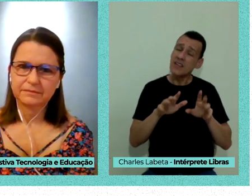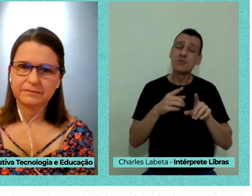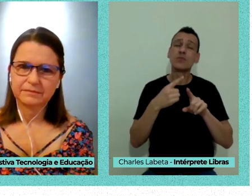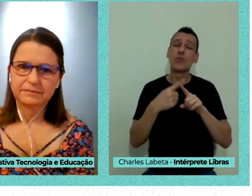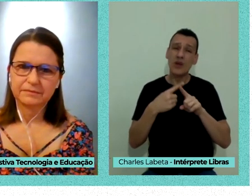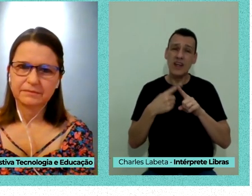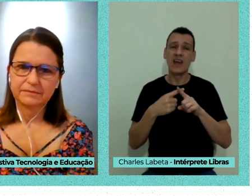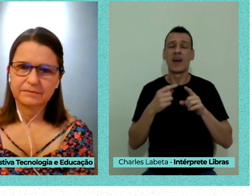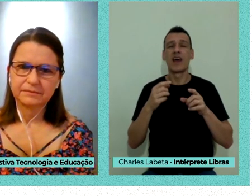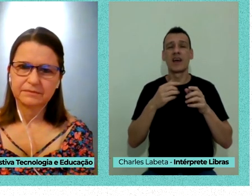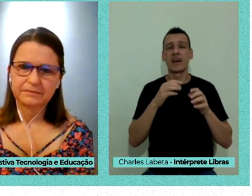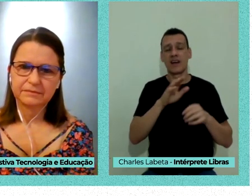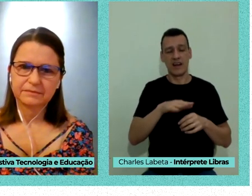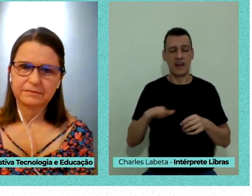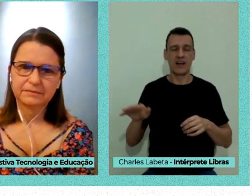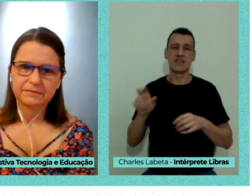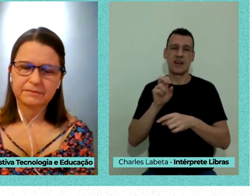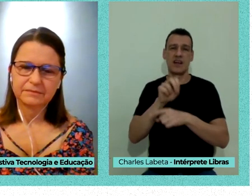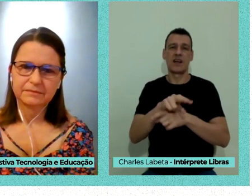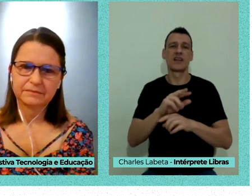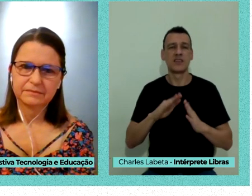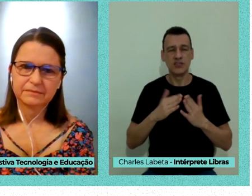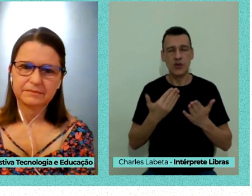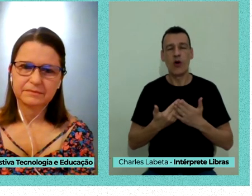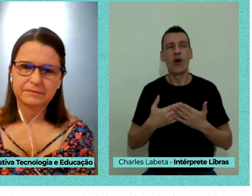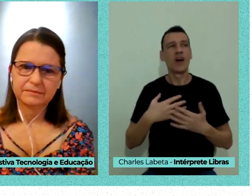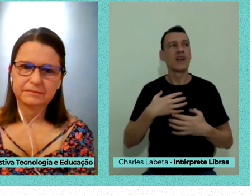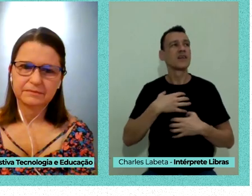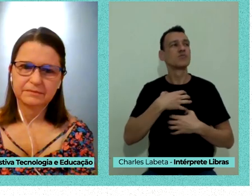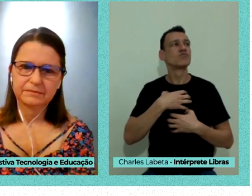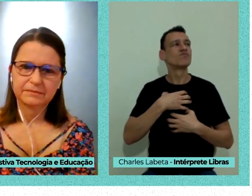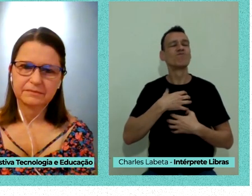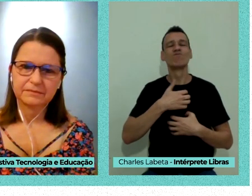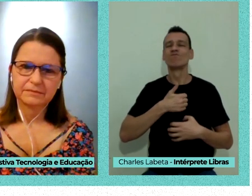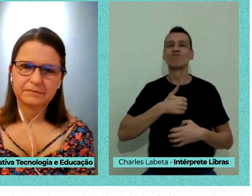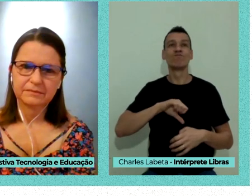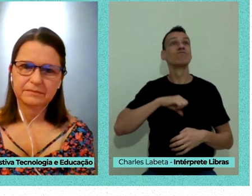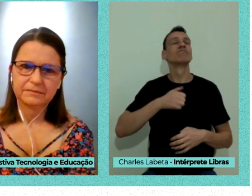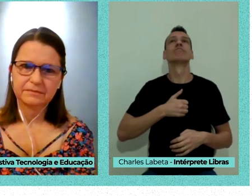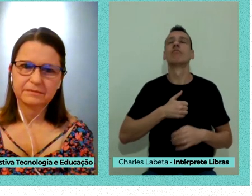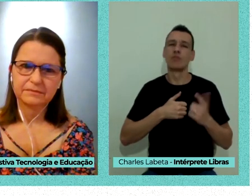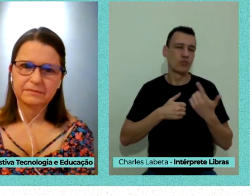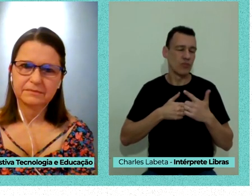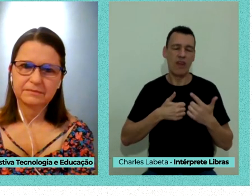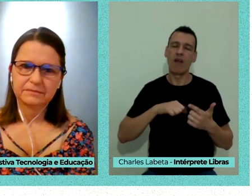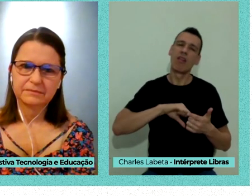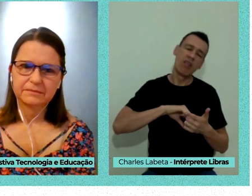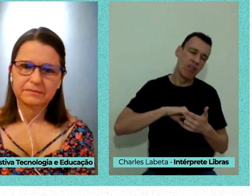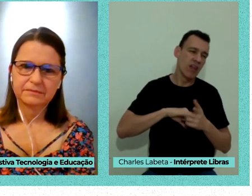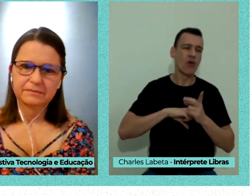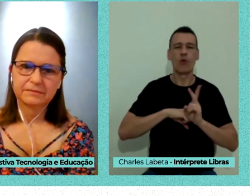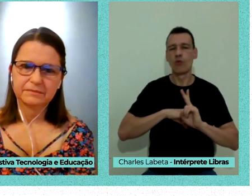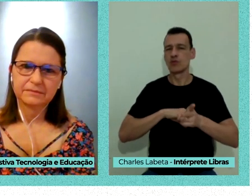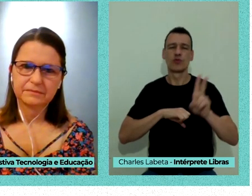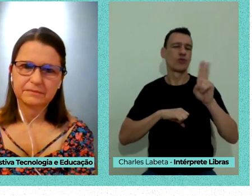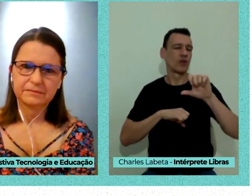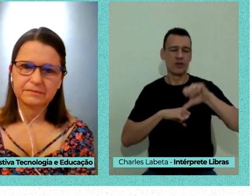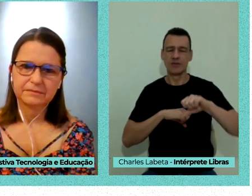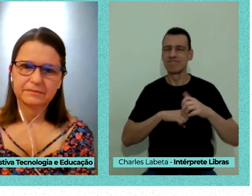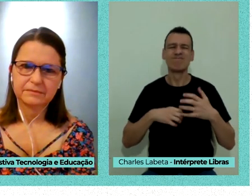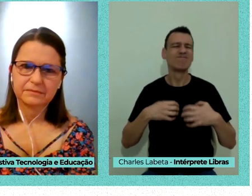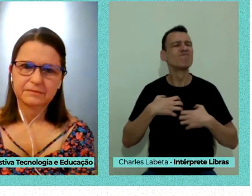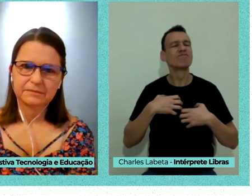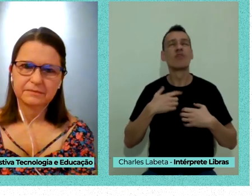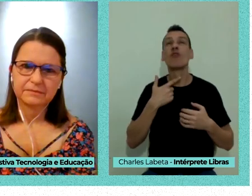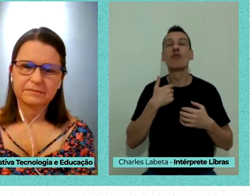a autoestima dessas crianças, elas não compreendem o poder que elas têm para terminar e dar prosseguimento para os seus estudos. Então,